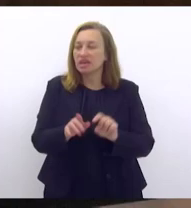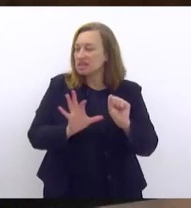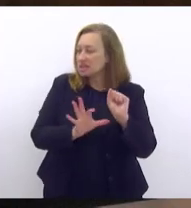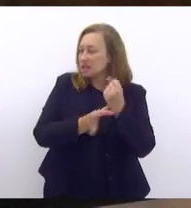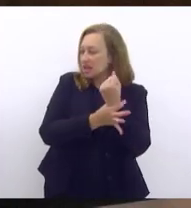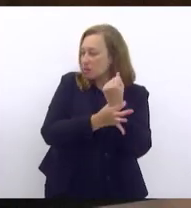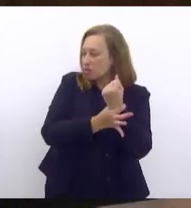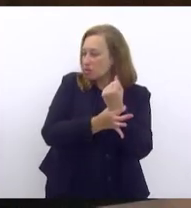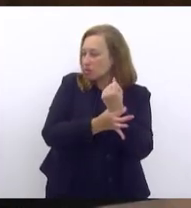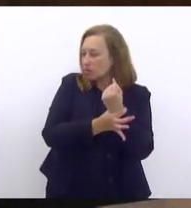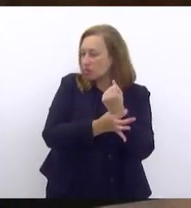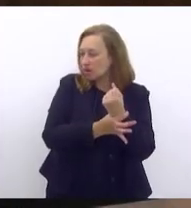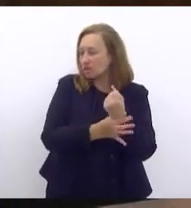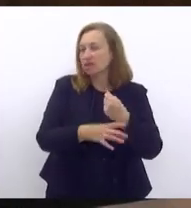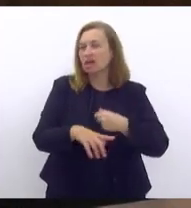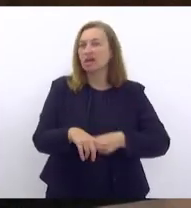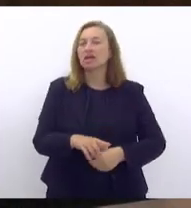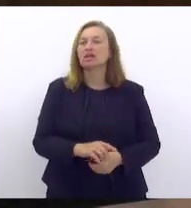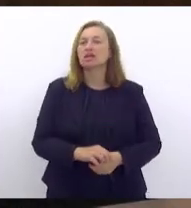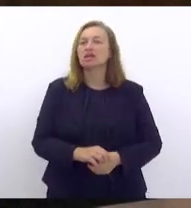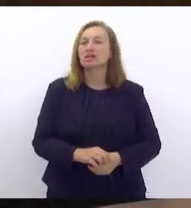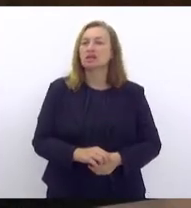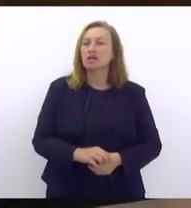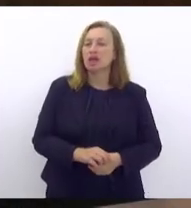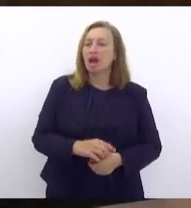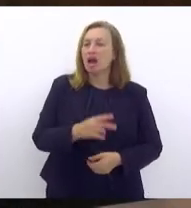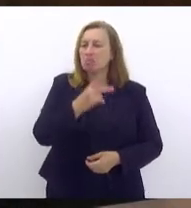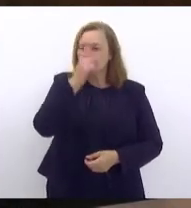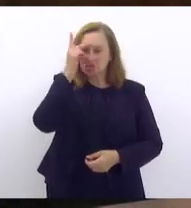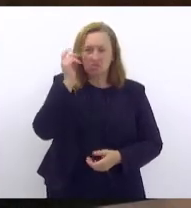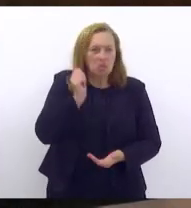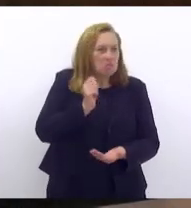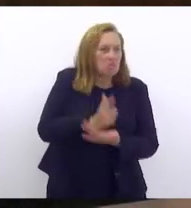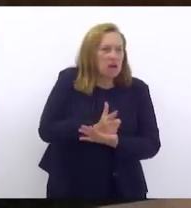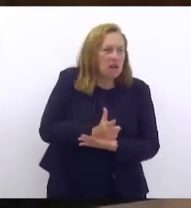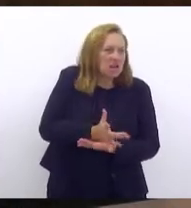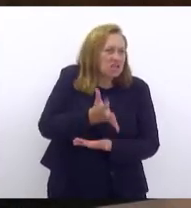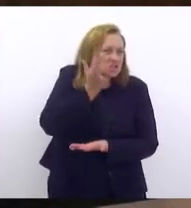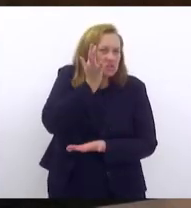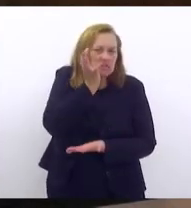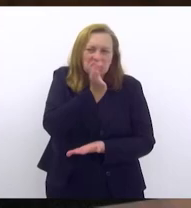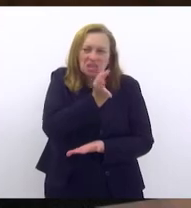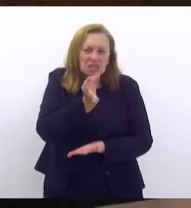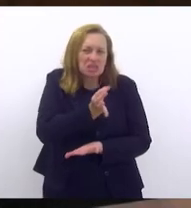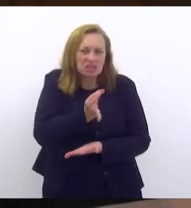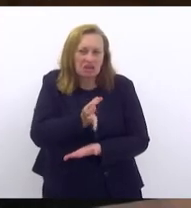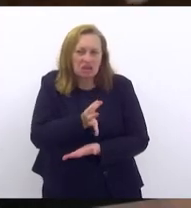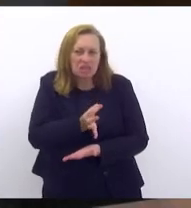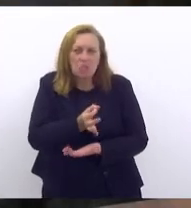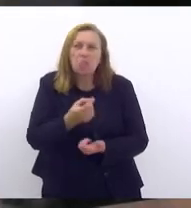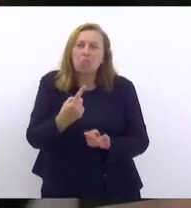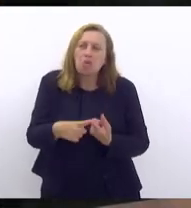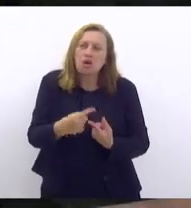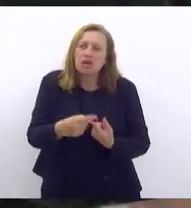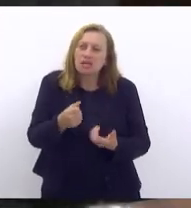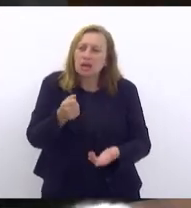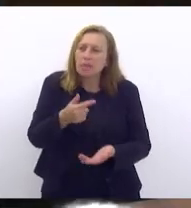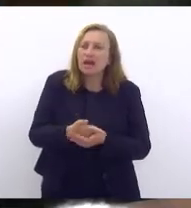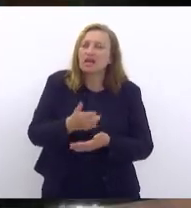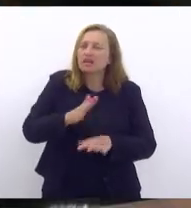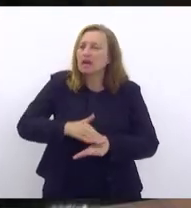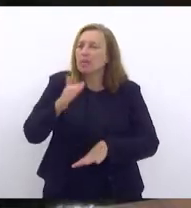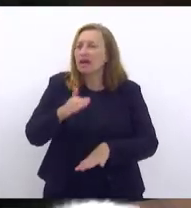que o consumidor acaba pagando sem entender bem o que é a garantia estendida. E